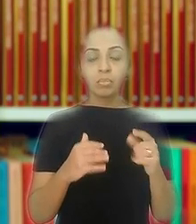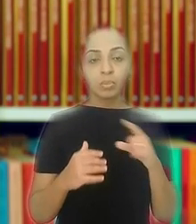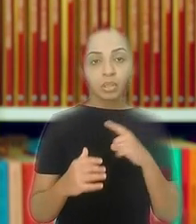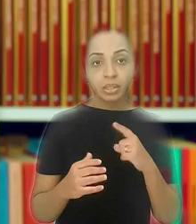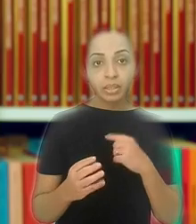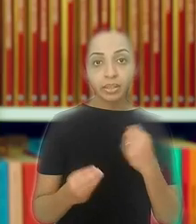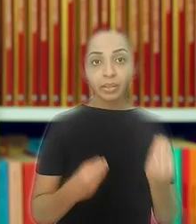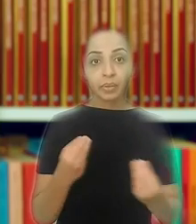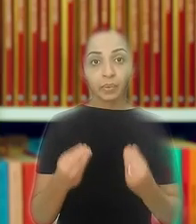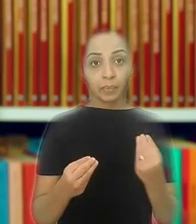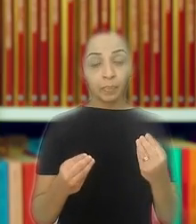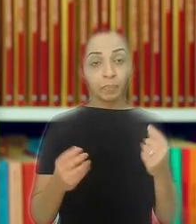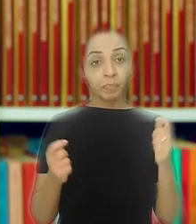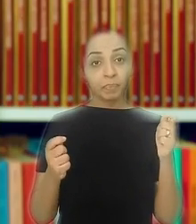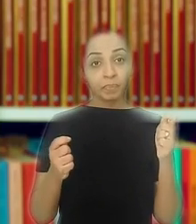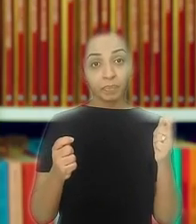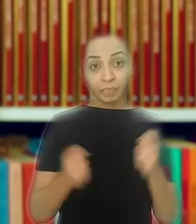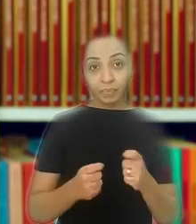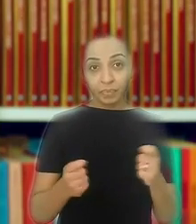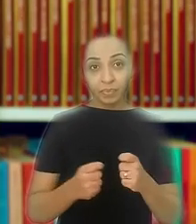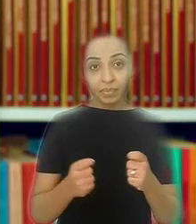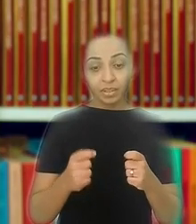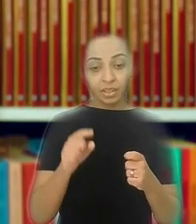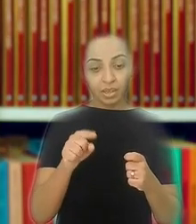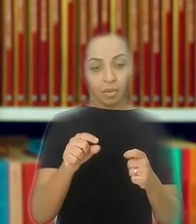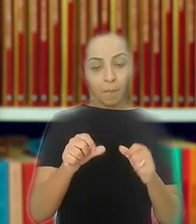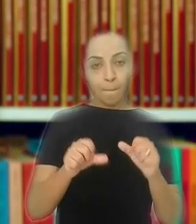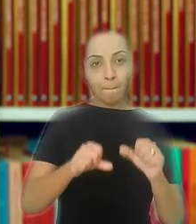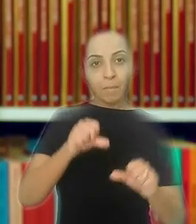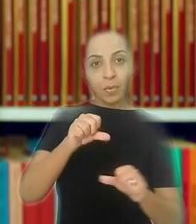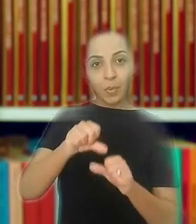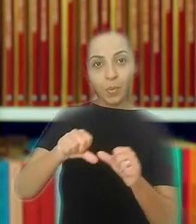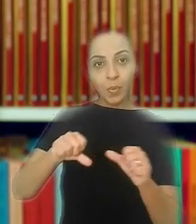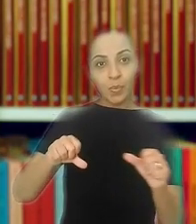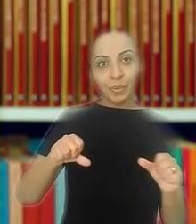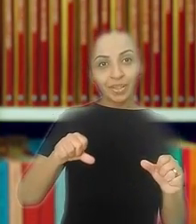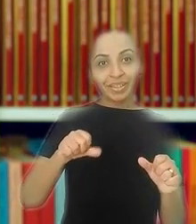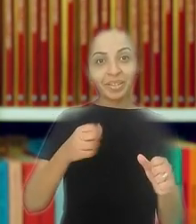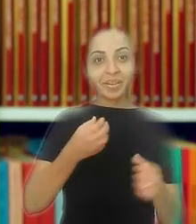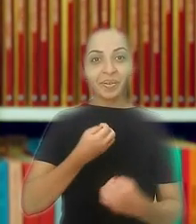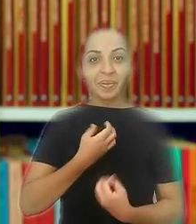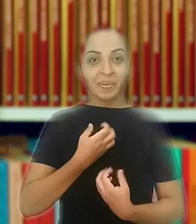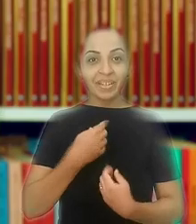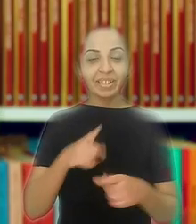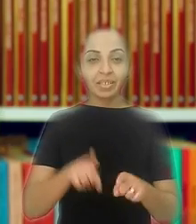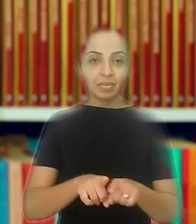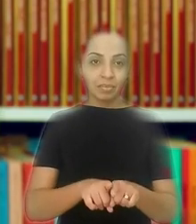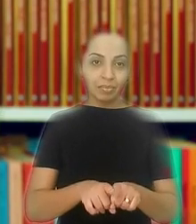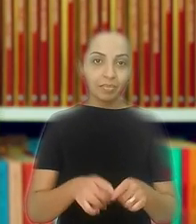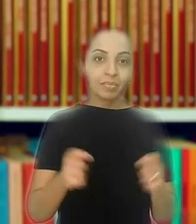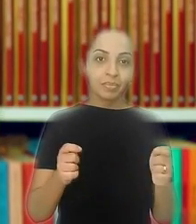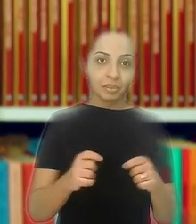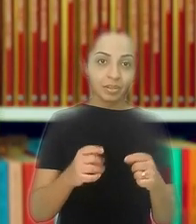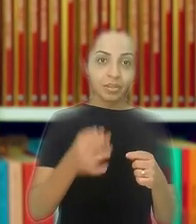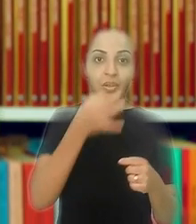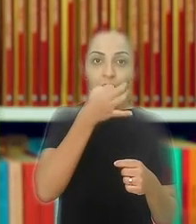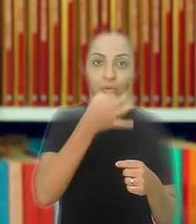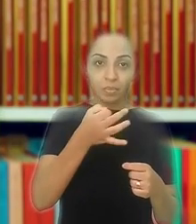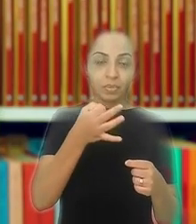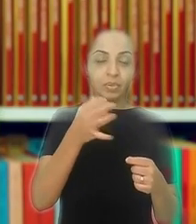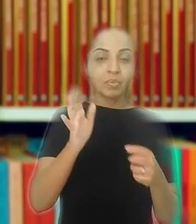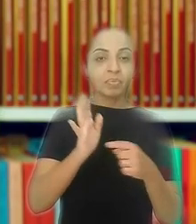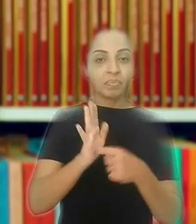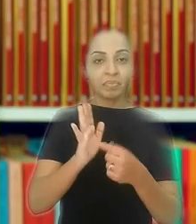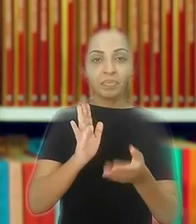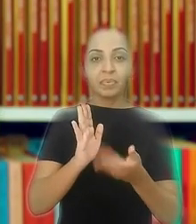enigmas nesse reabitat que ele vai montando aqui nessa costura que o demétrios vai montando Eu recomendo a edição é belíssima